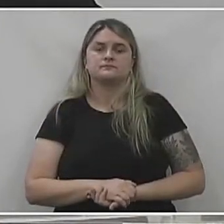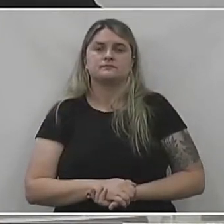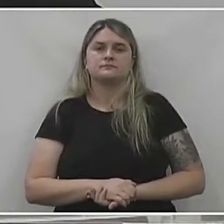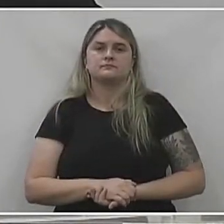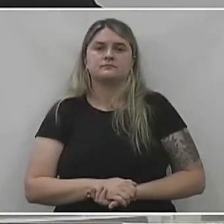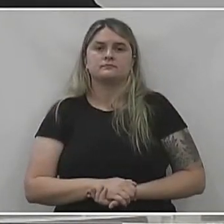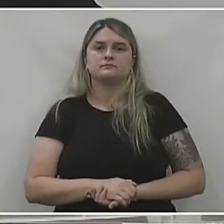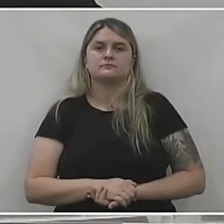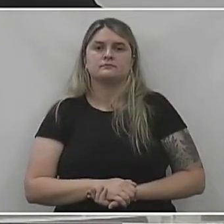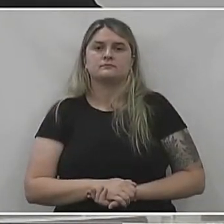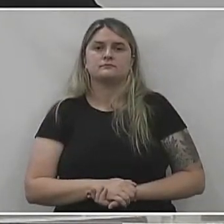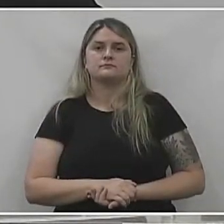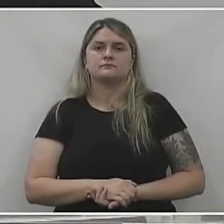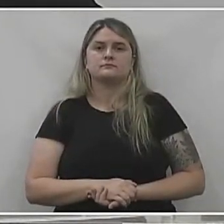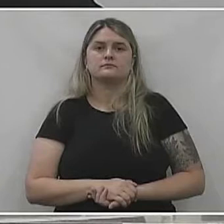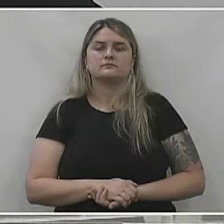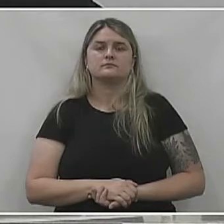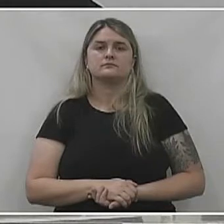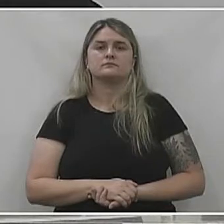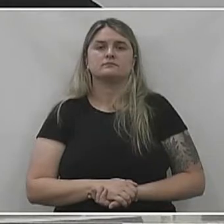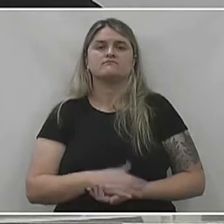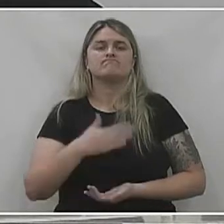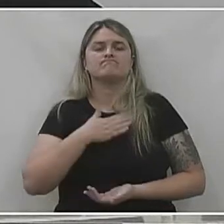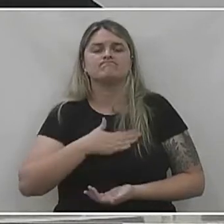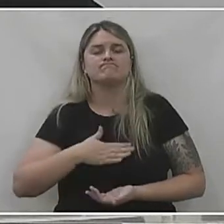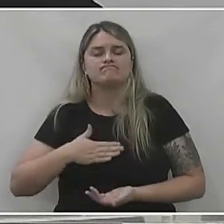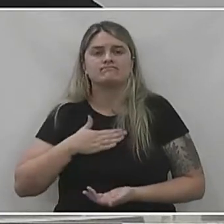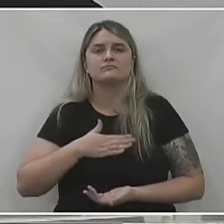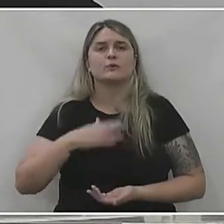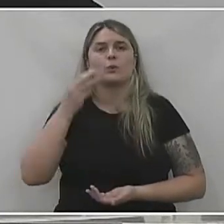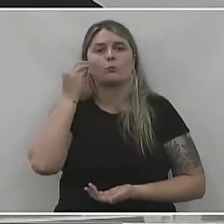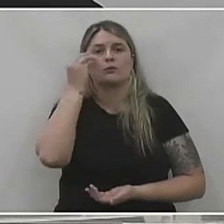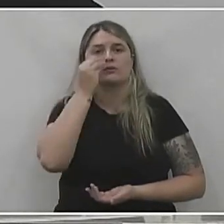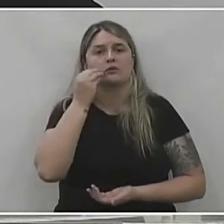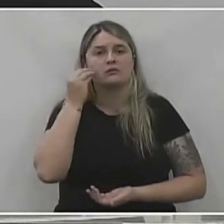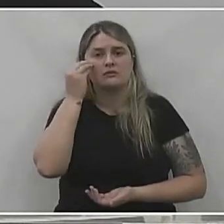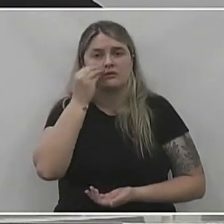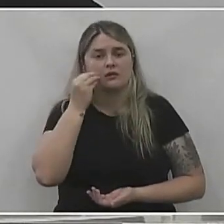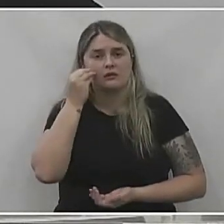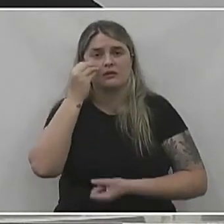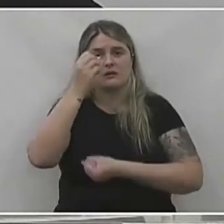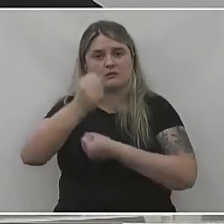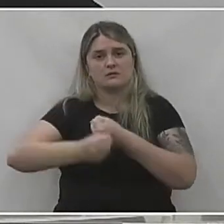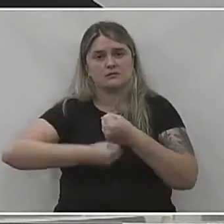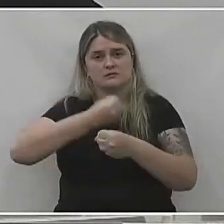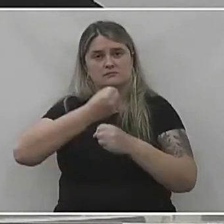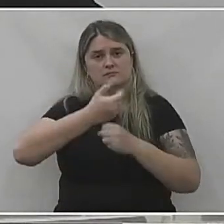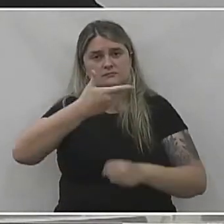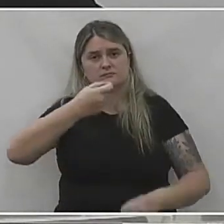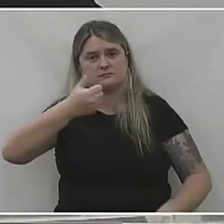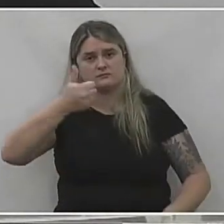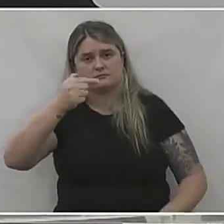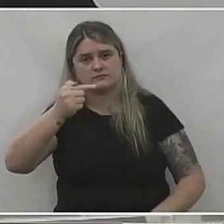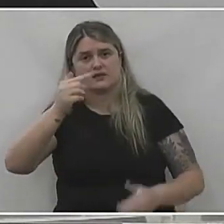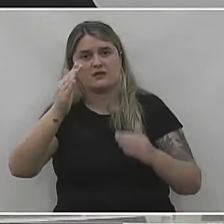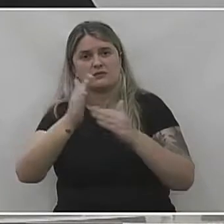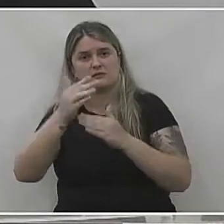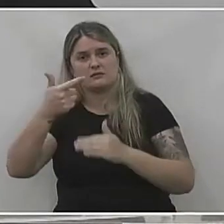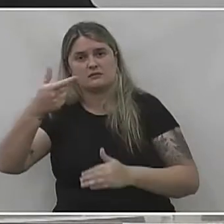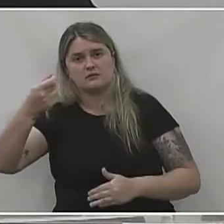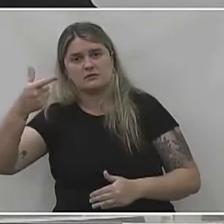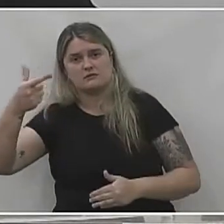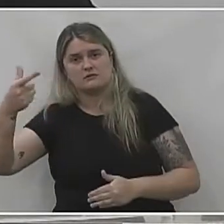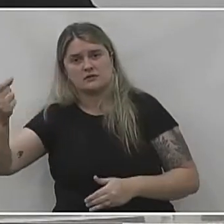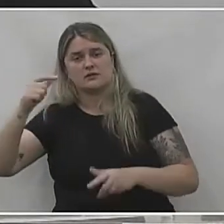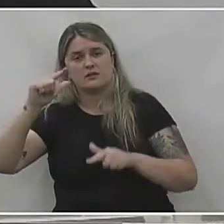atletas União vitoriense tive a oportunidade Bom dia 2017 até 2020